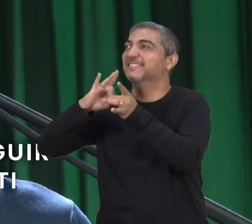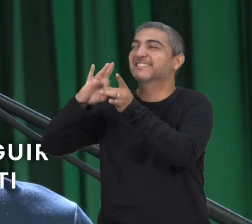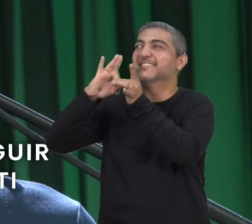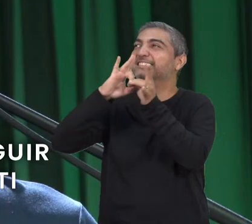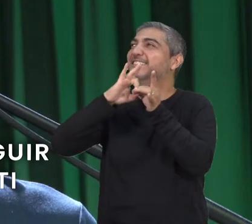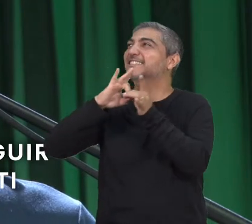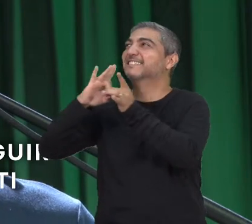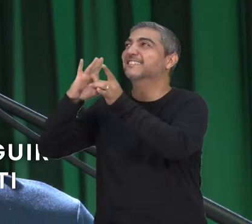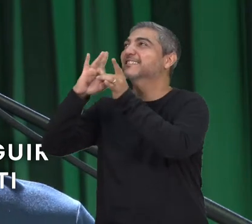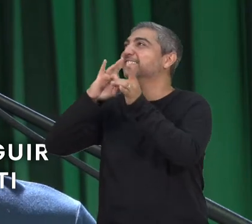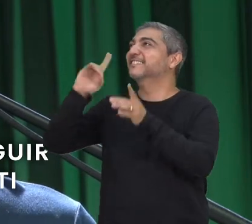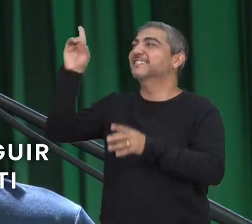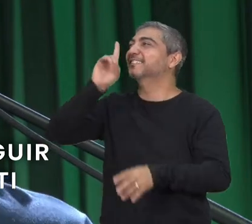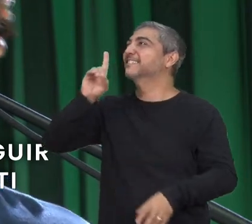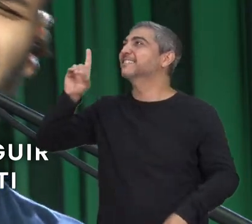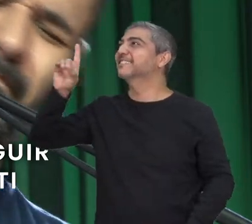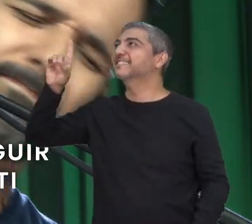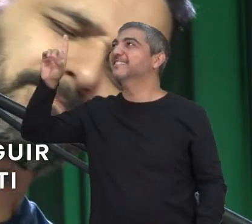permanecer em ti.